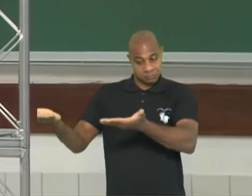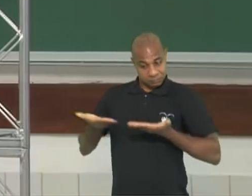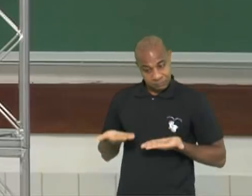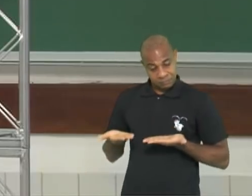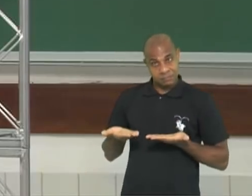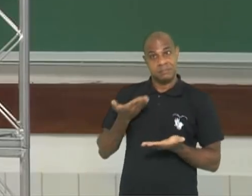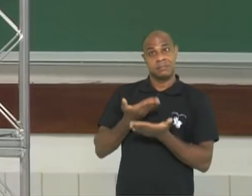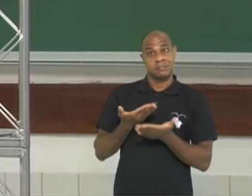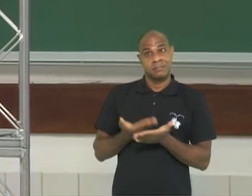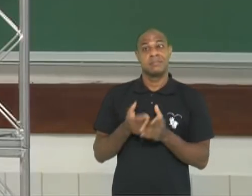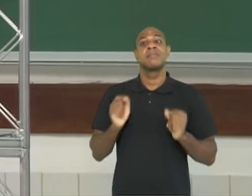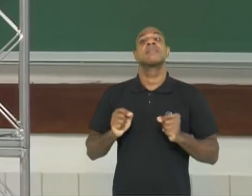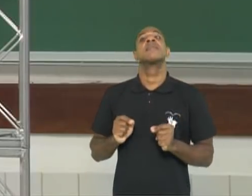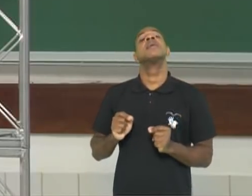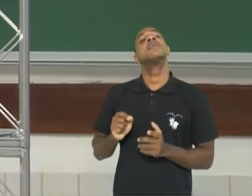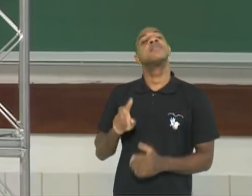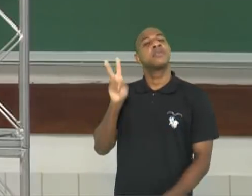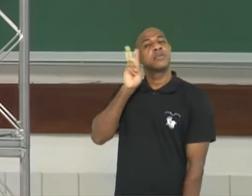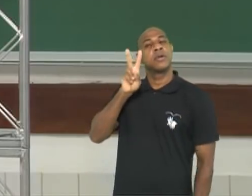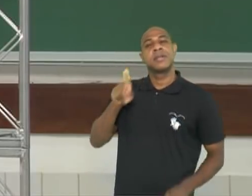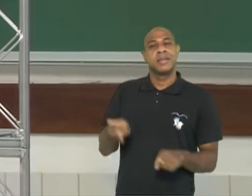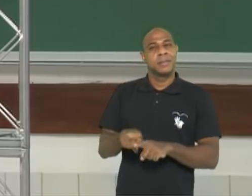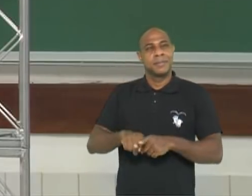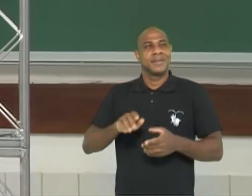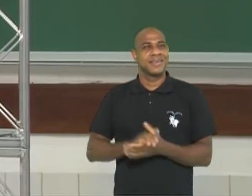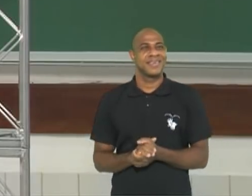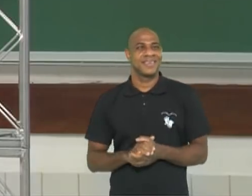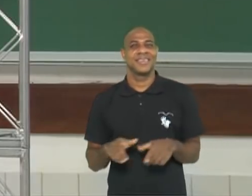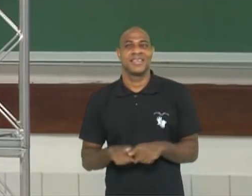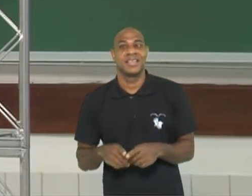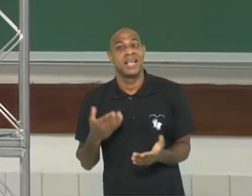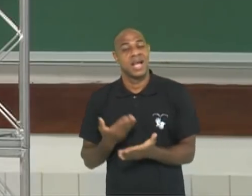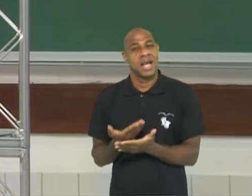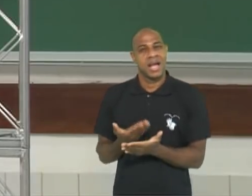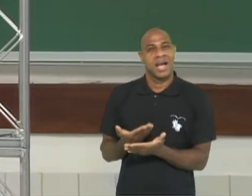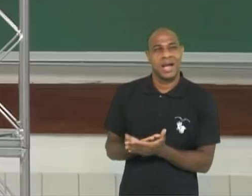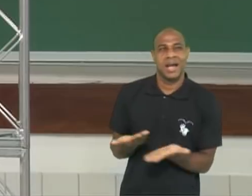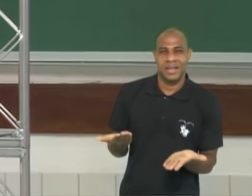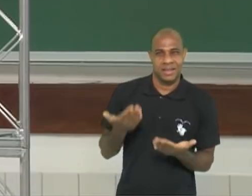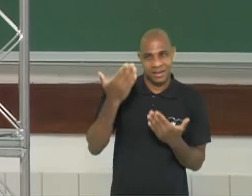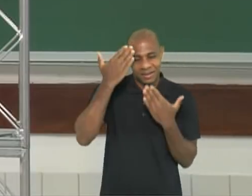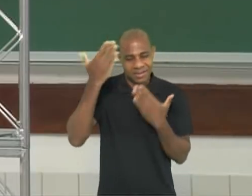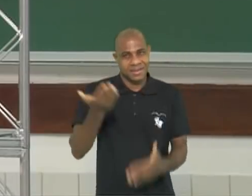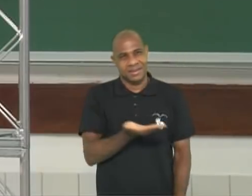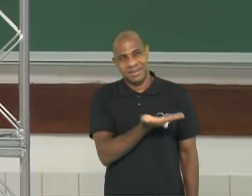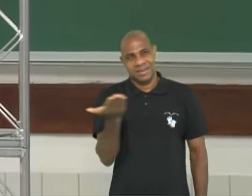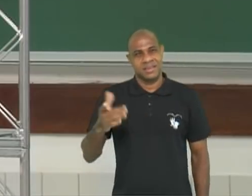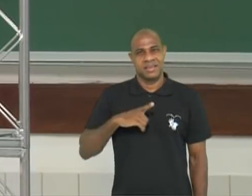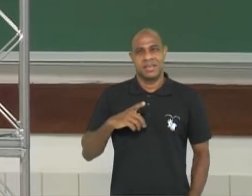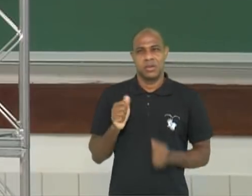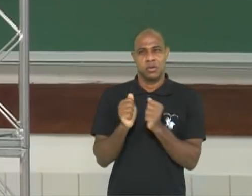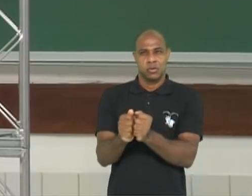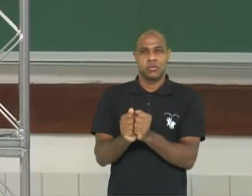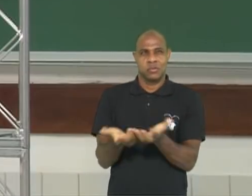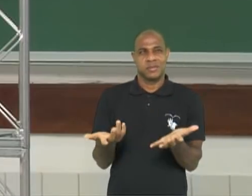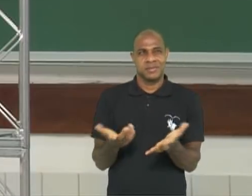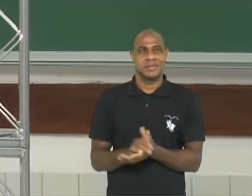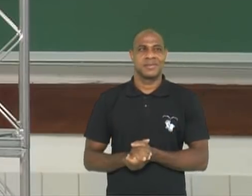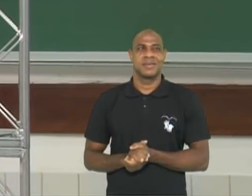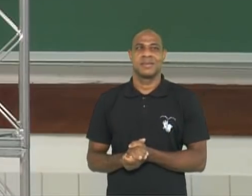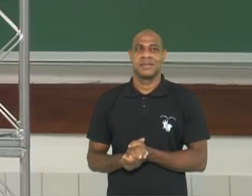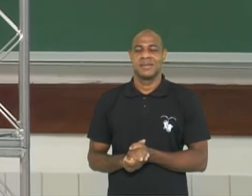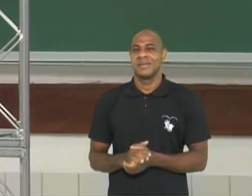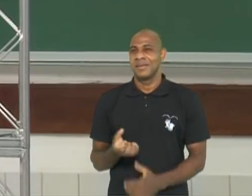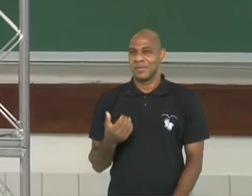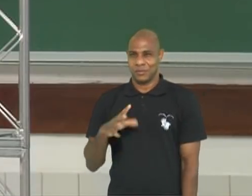mais uma aula de história. Inclusive, nós estamos vindo aí daquela aula live. Pô, agradecer a todos vocês que estiveram junto com a gente, curtiram. Já,